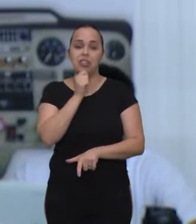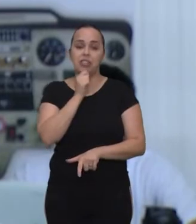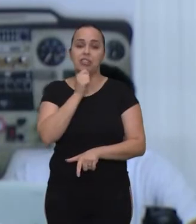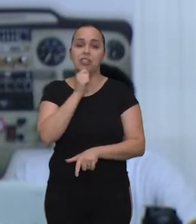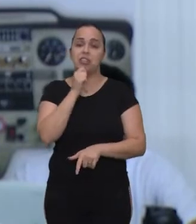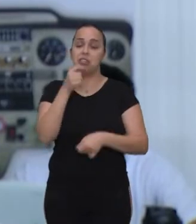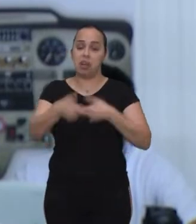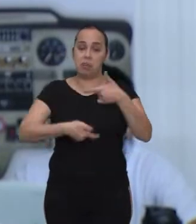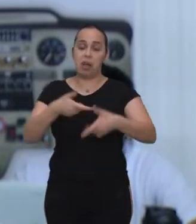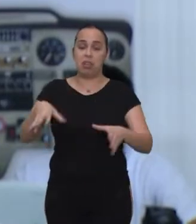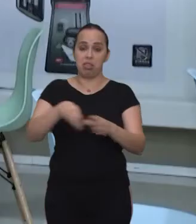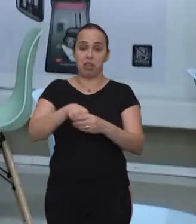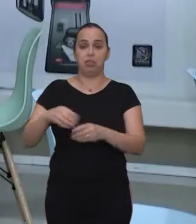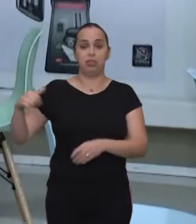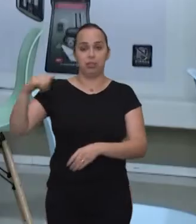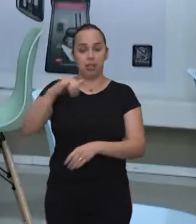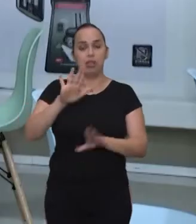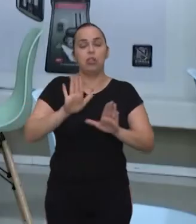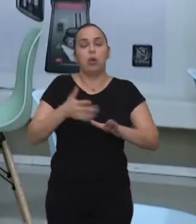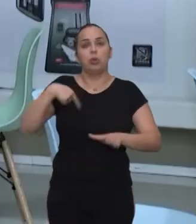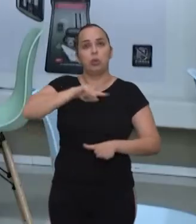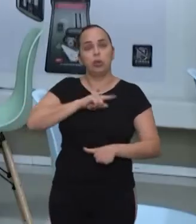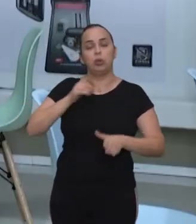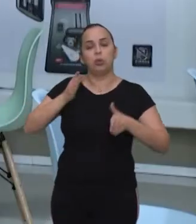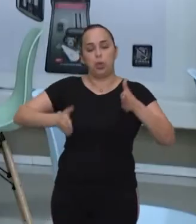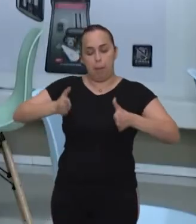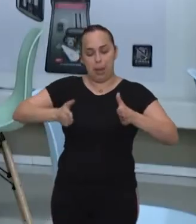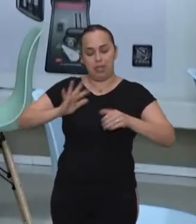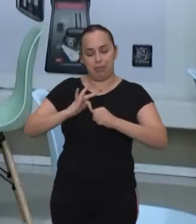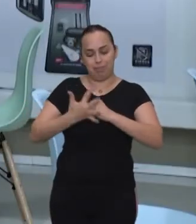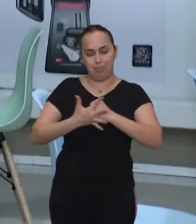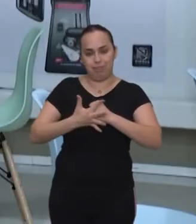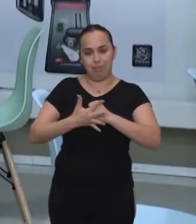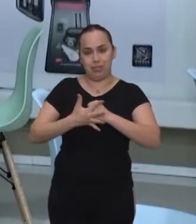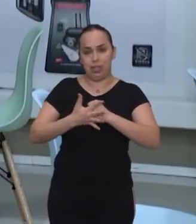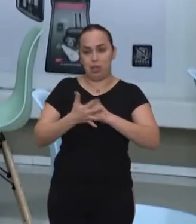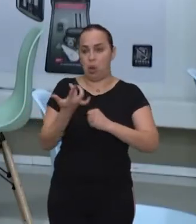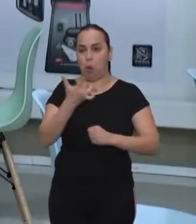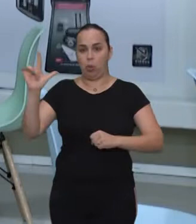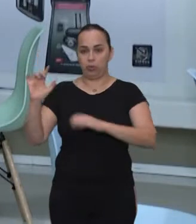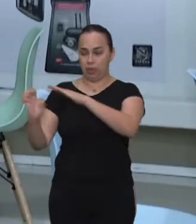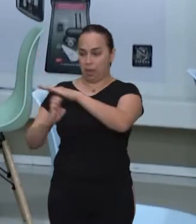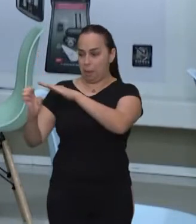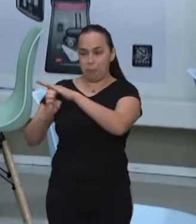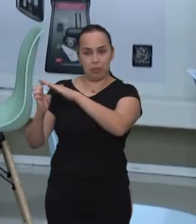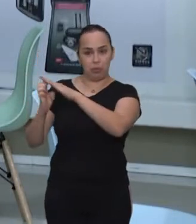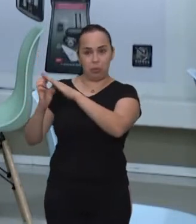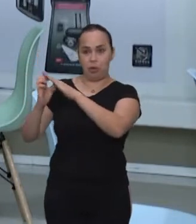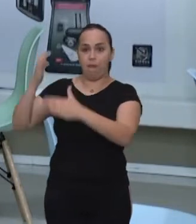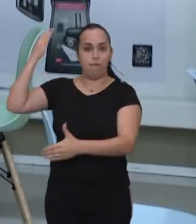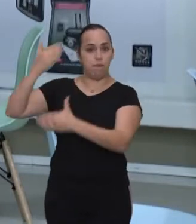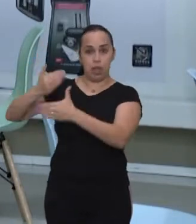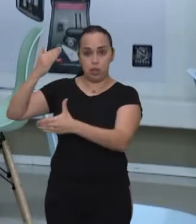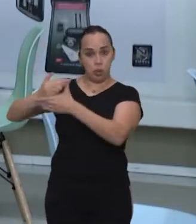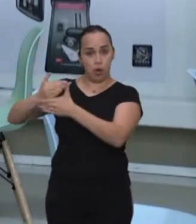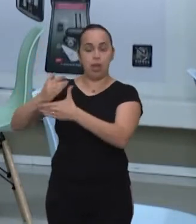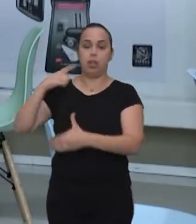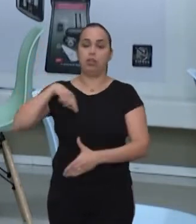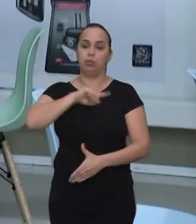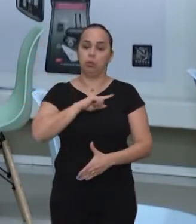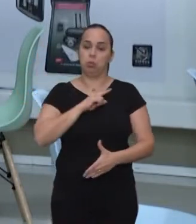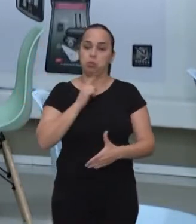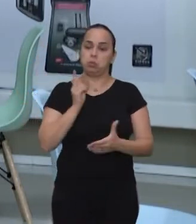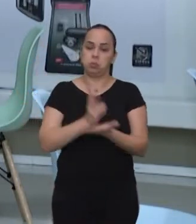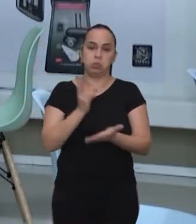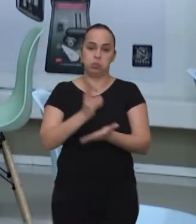insistem em manter negócios no terminal conseguimos né passar pela pandemia aí que a maioria das empresas que operavam aqui dentro